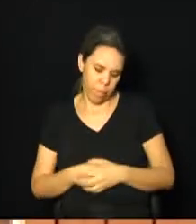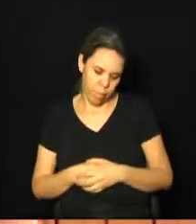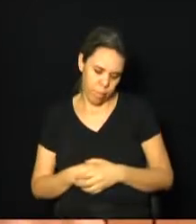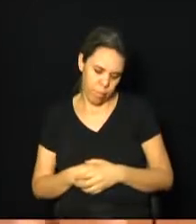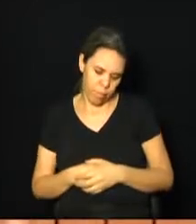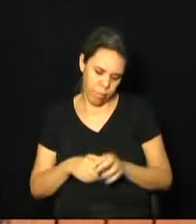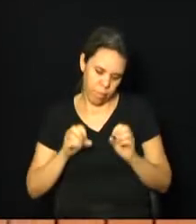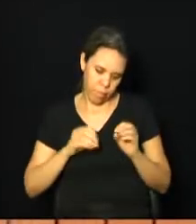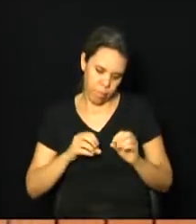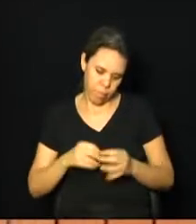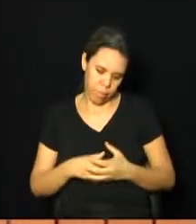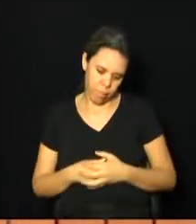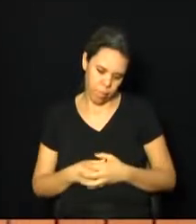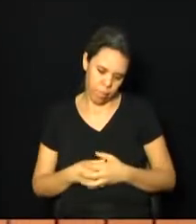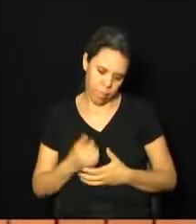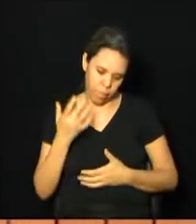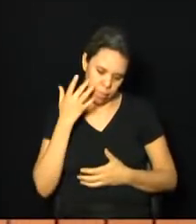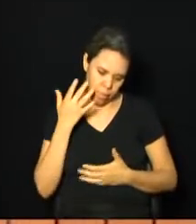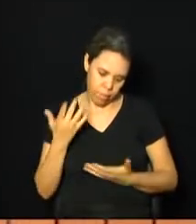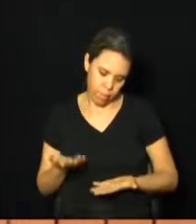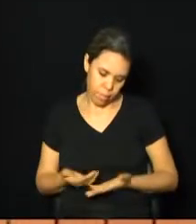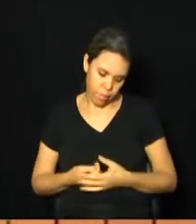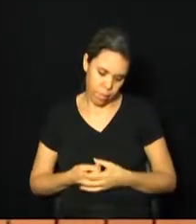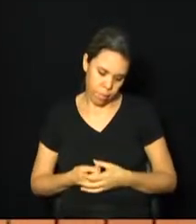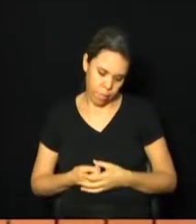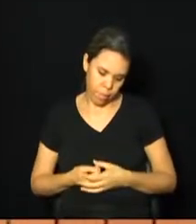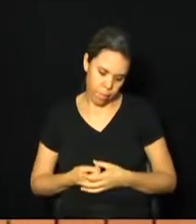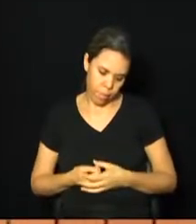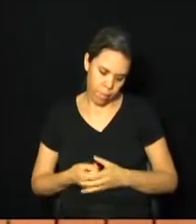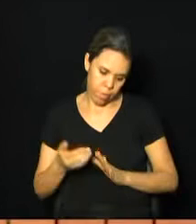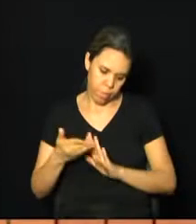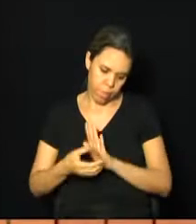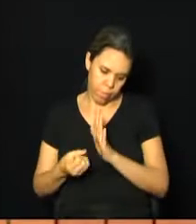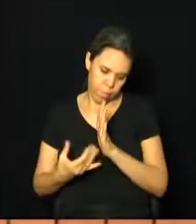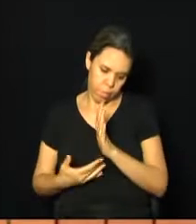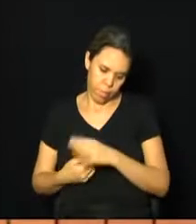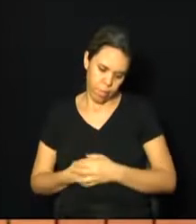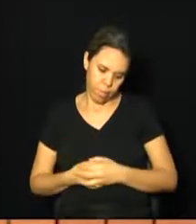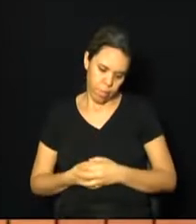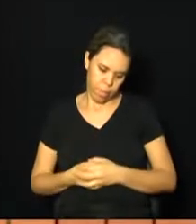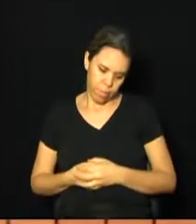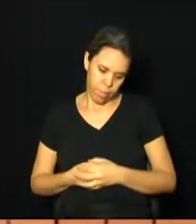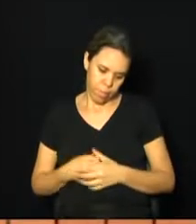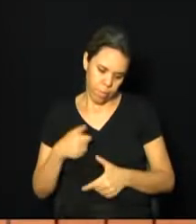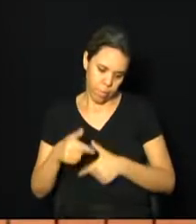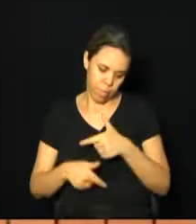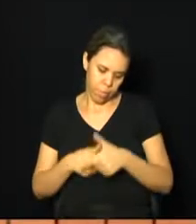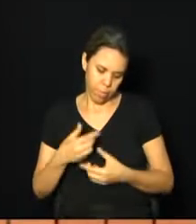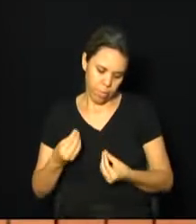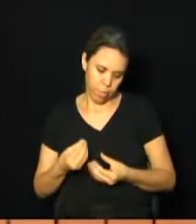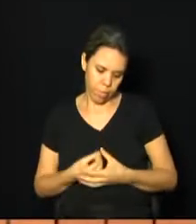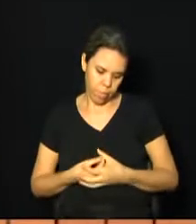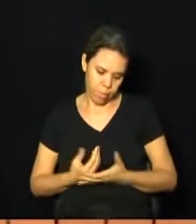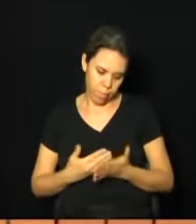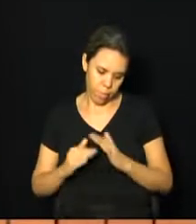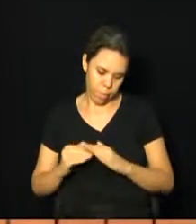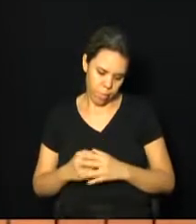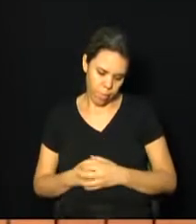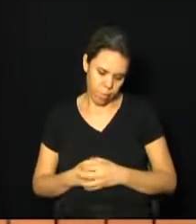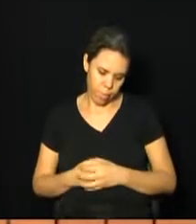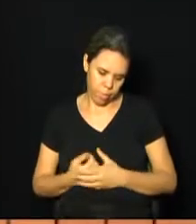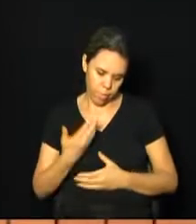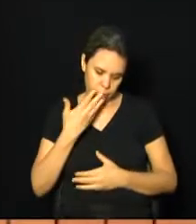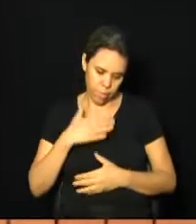questão da educação ambiental, eu acho que, viu, Cris, constar no relatório, para a gente trabalhar muito, né, nas escolas,